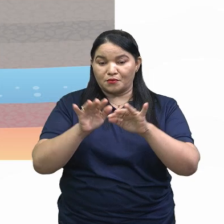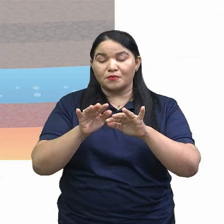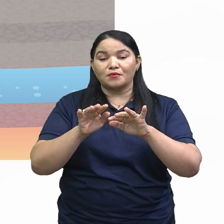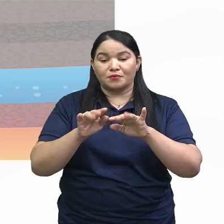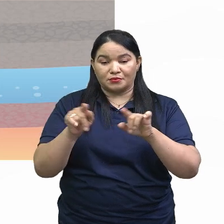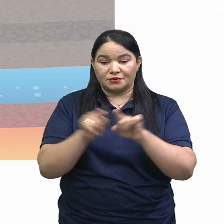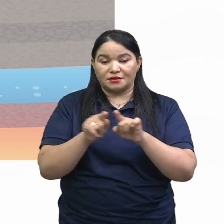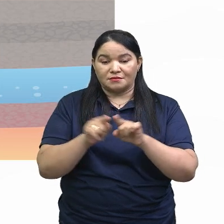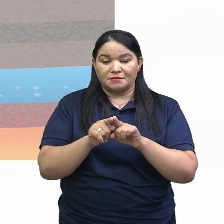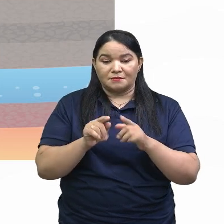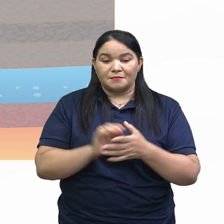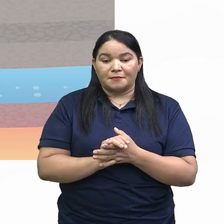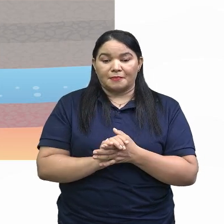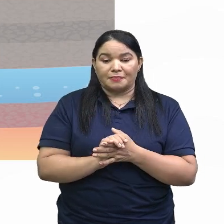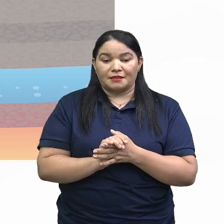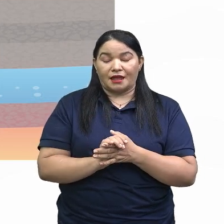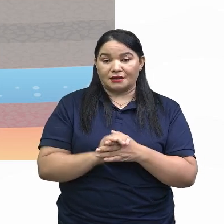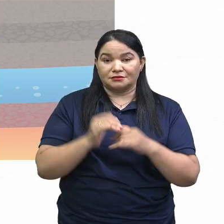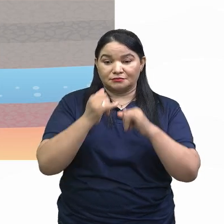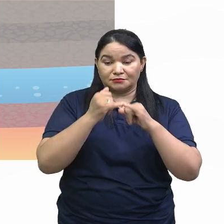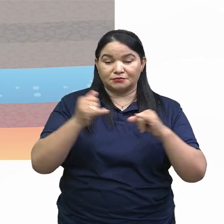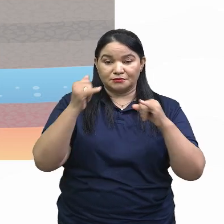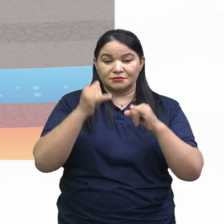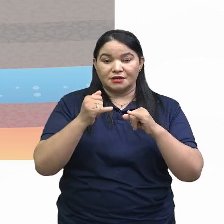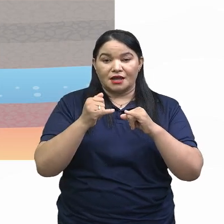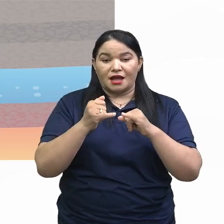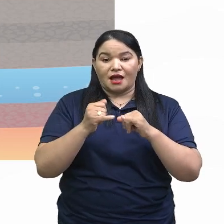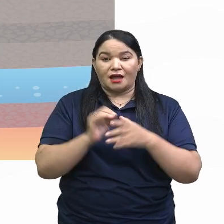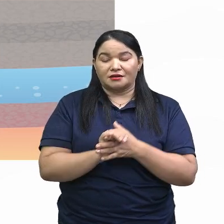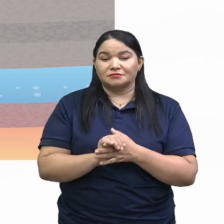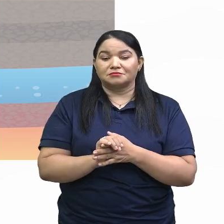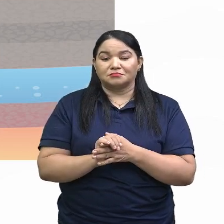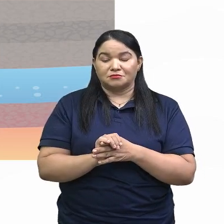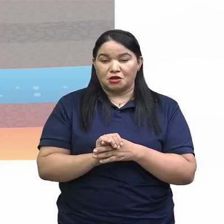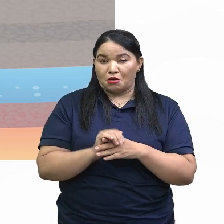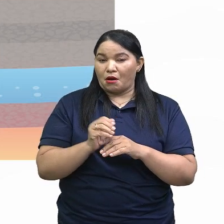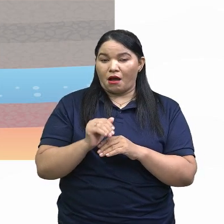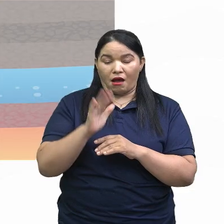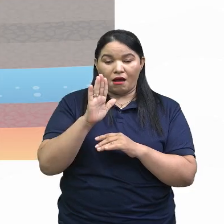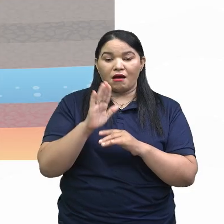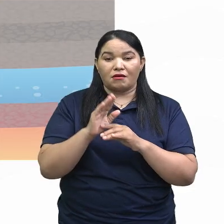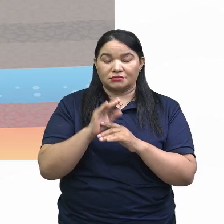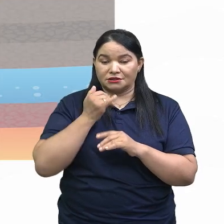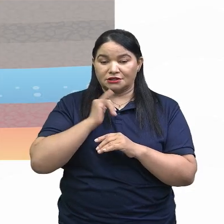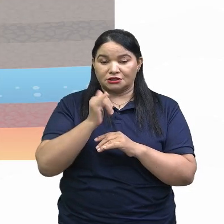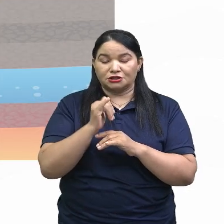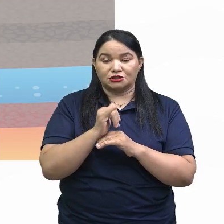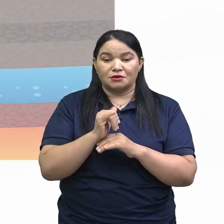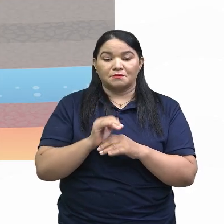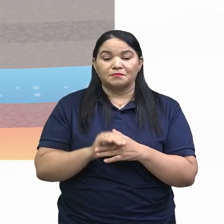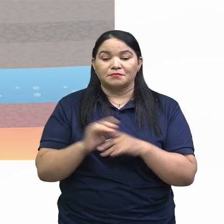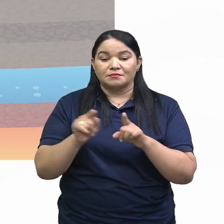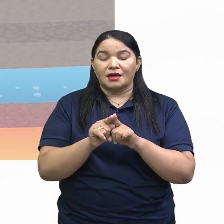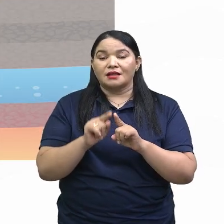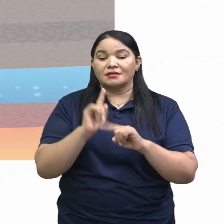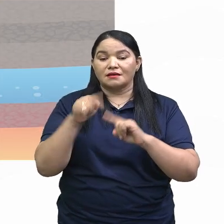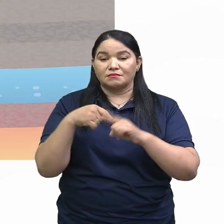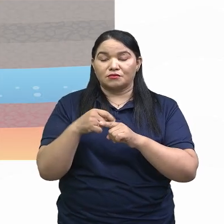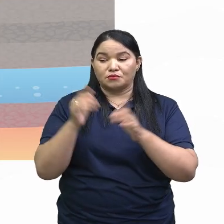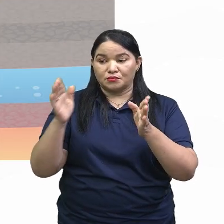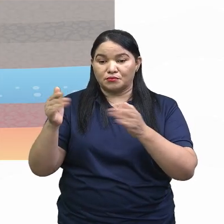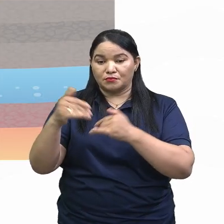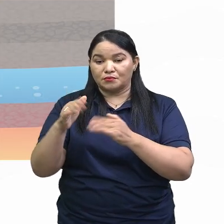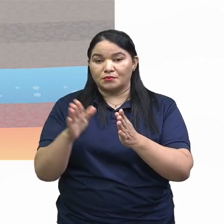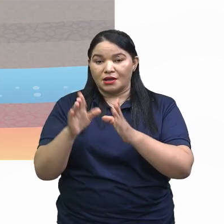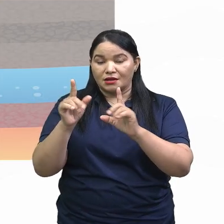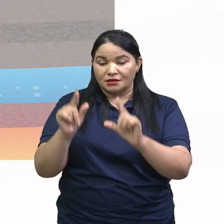turbina, ela está em alta voltagem, né? Uma energia em alta voltagem. E aí depois existem outras terminações que irão